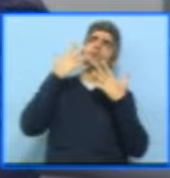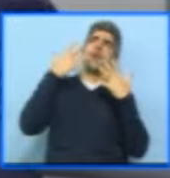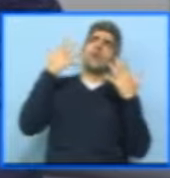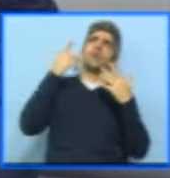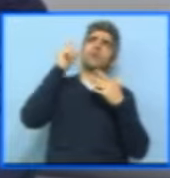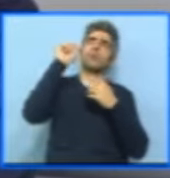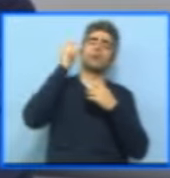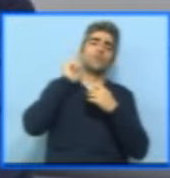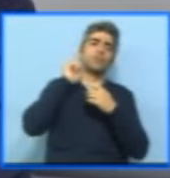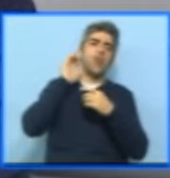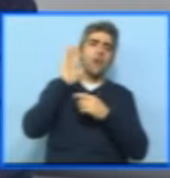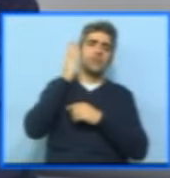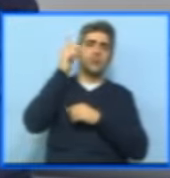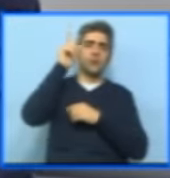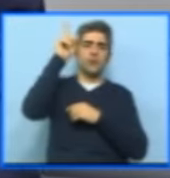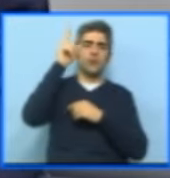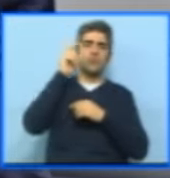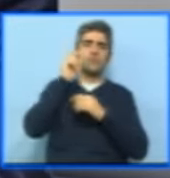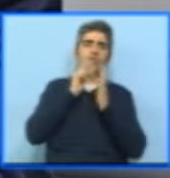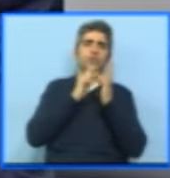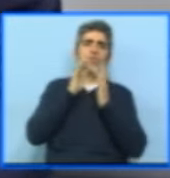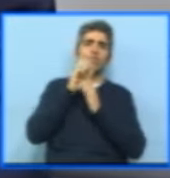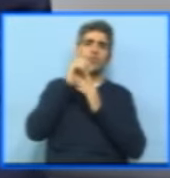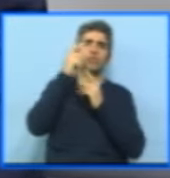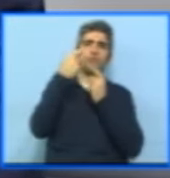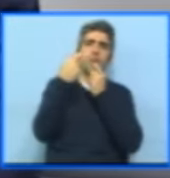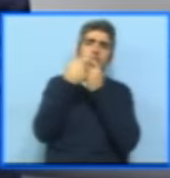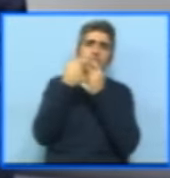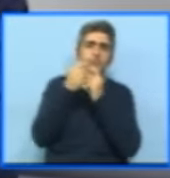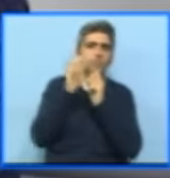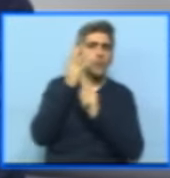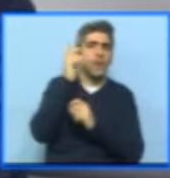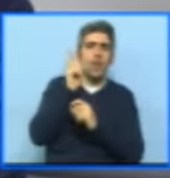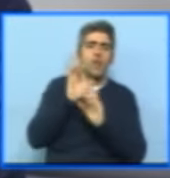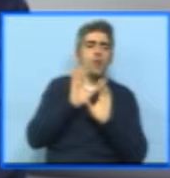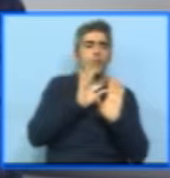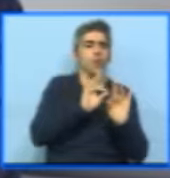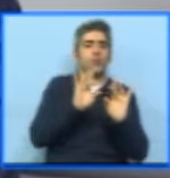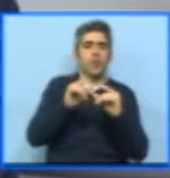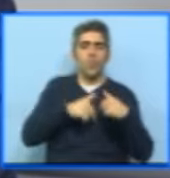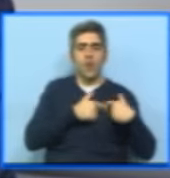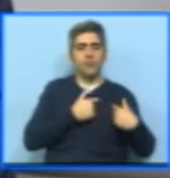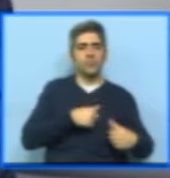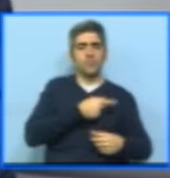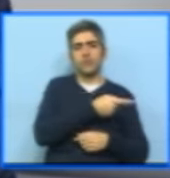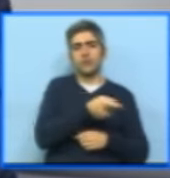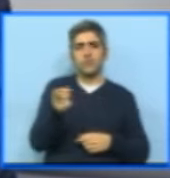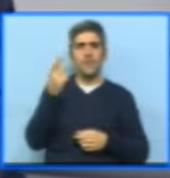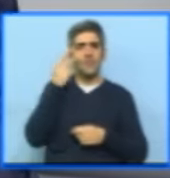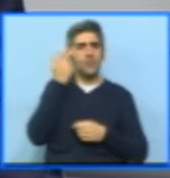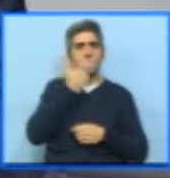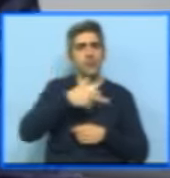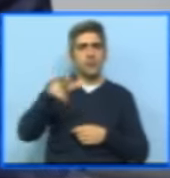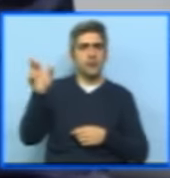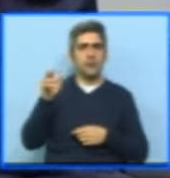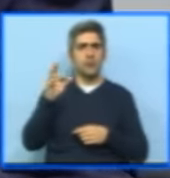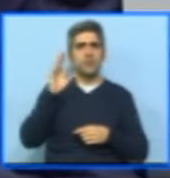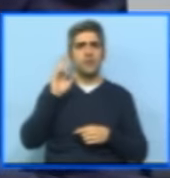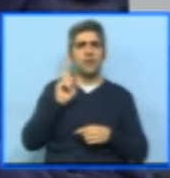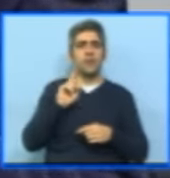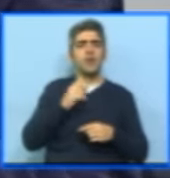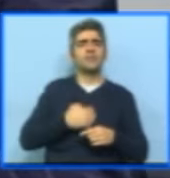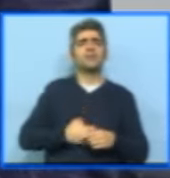grandeza, da importância da figura de Jesus. Penso que isso tocou aqueles corações para o resto da vida. Acho que não é uma